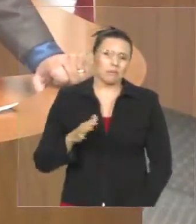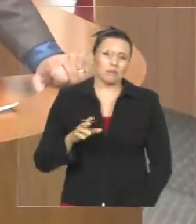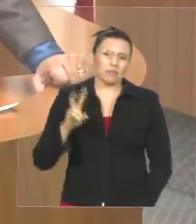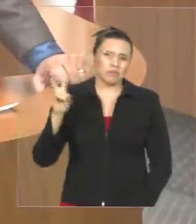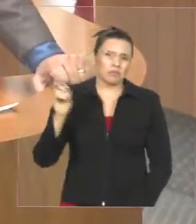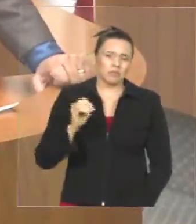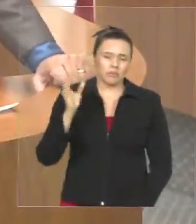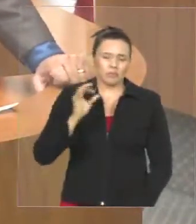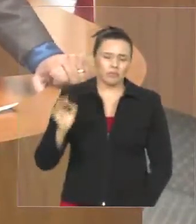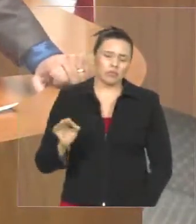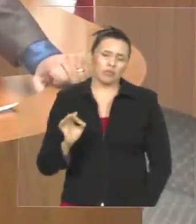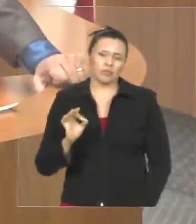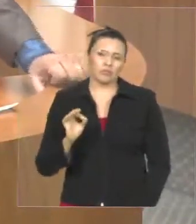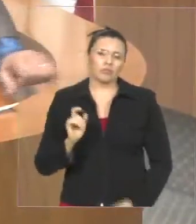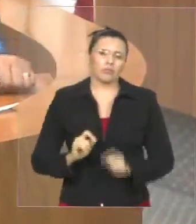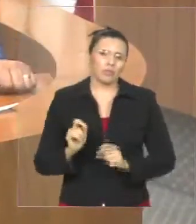professores.